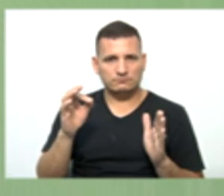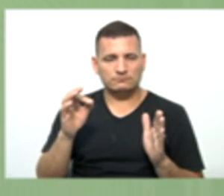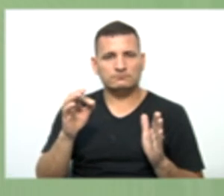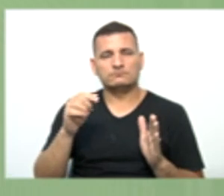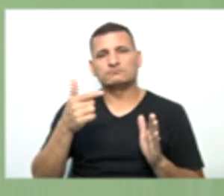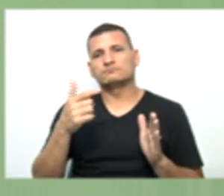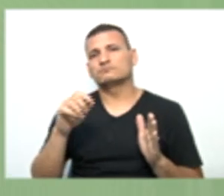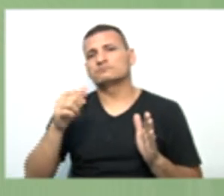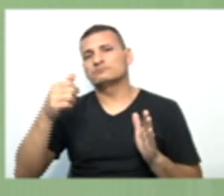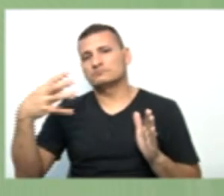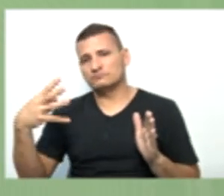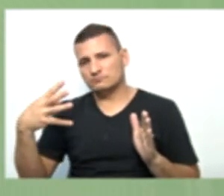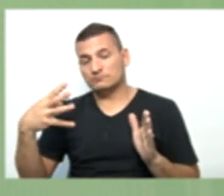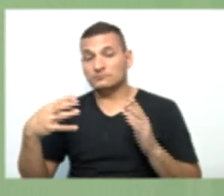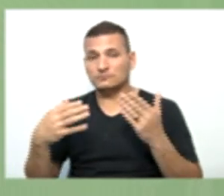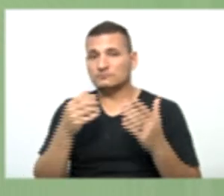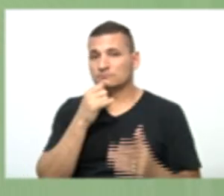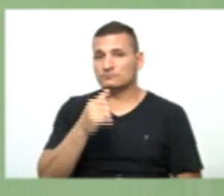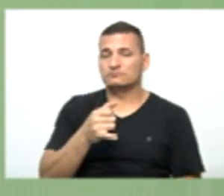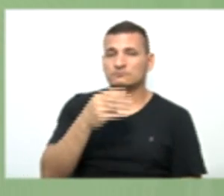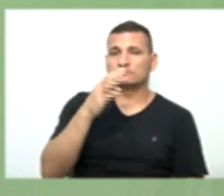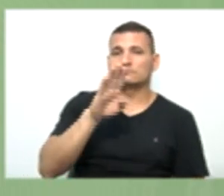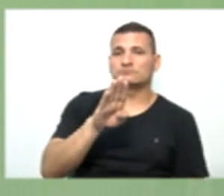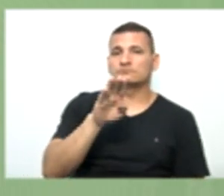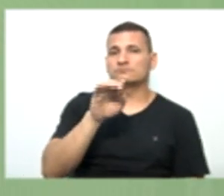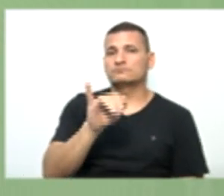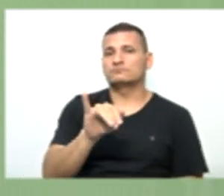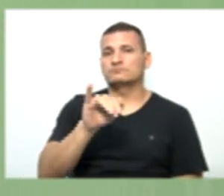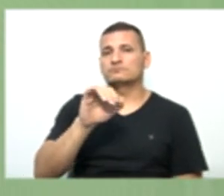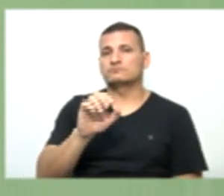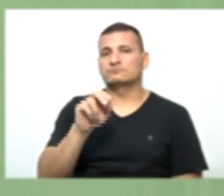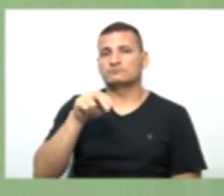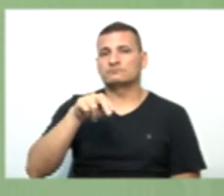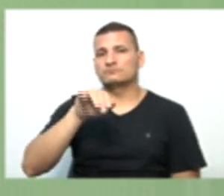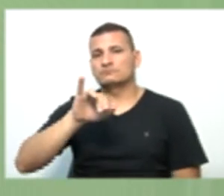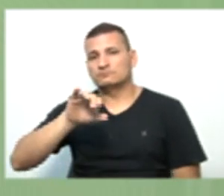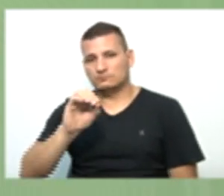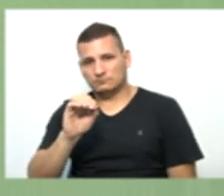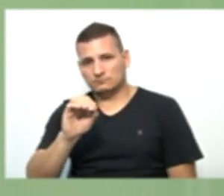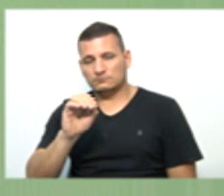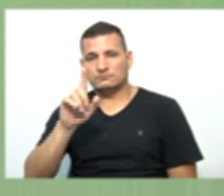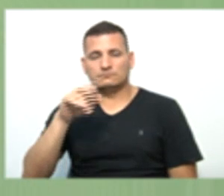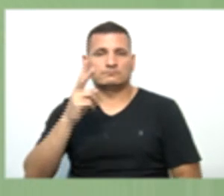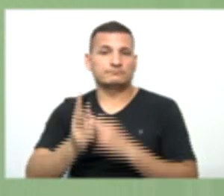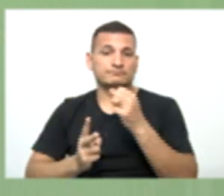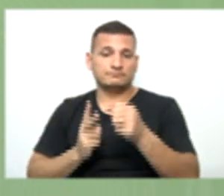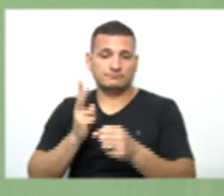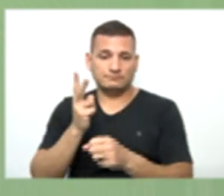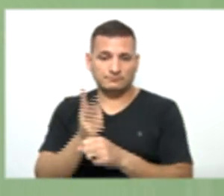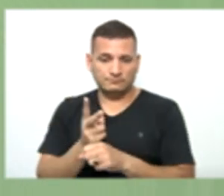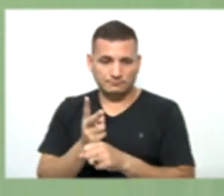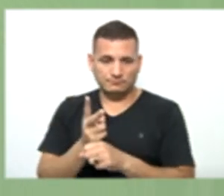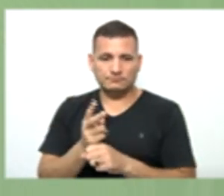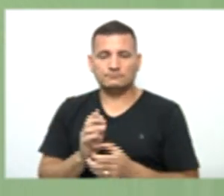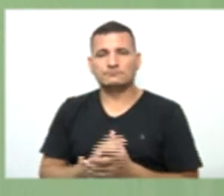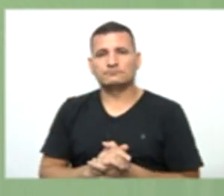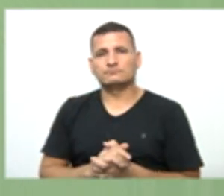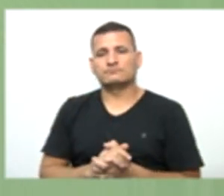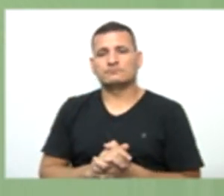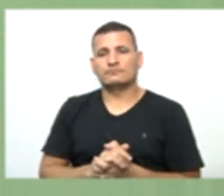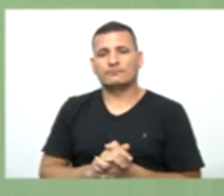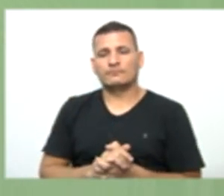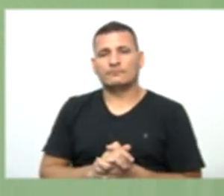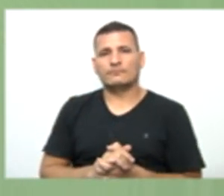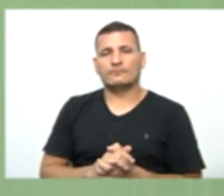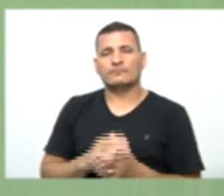tem que ter 2 anos. Aqui já faltou, né, a coerência. São boas pesquisas, não tem como a